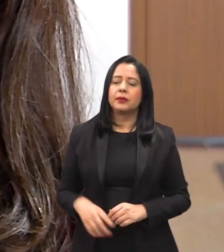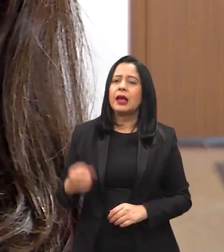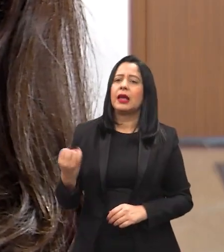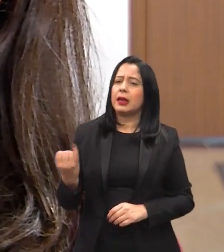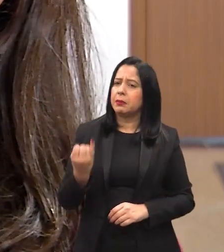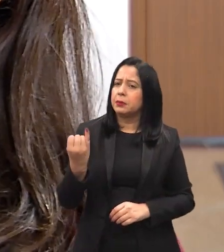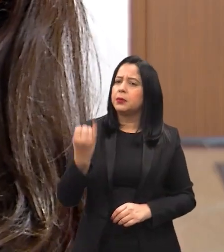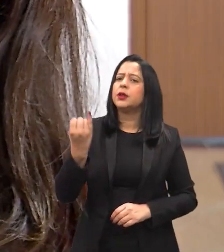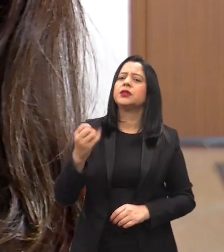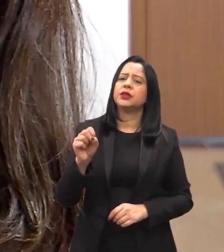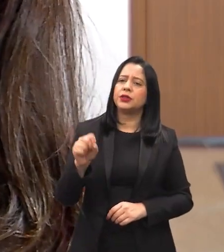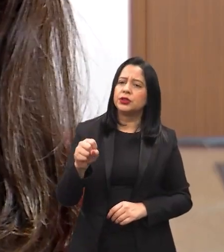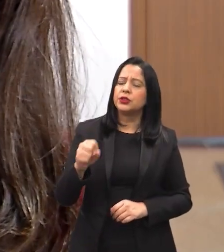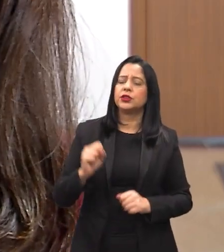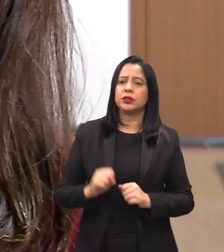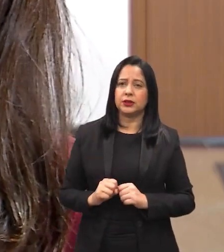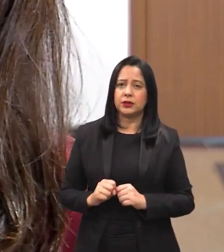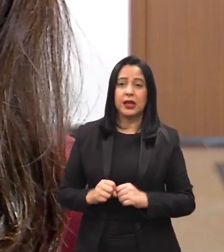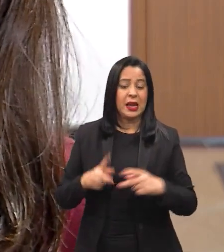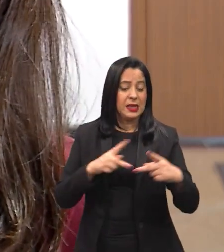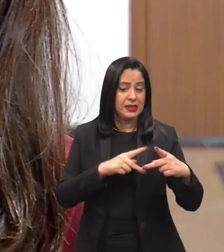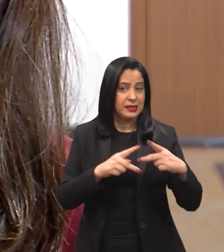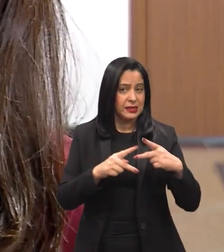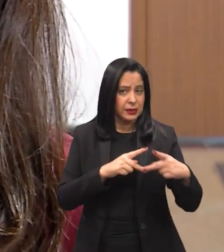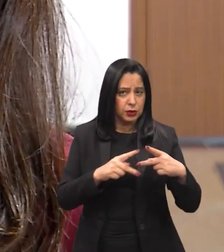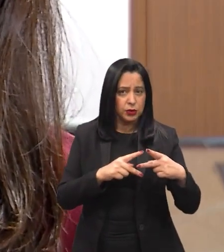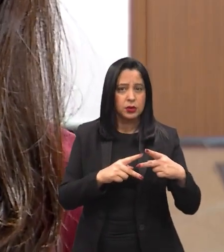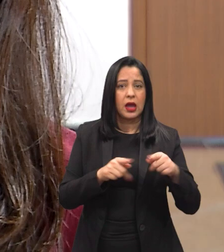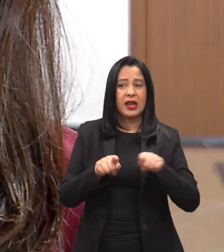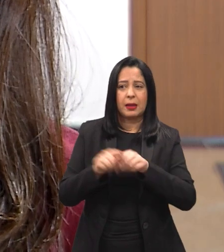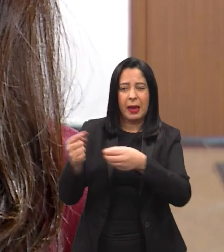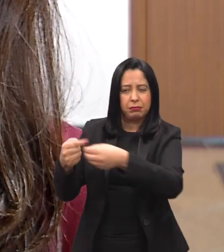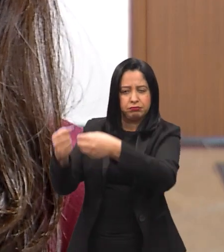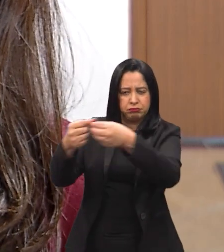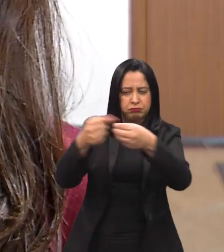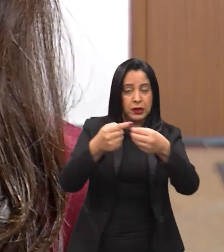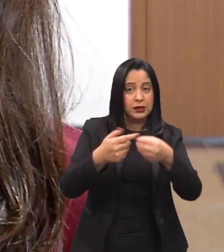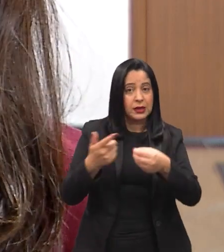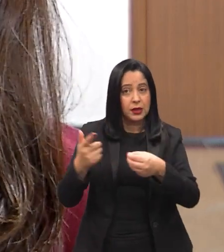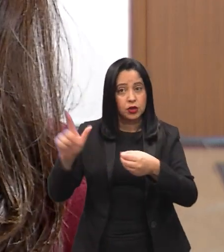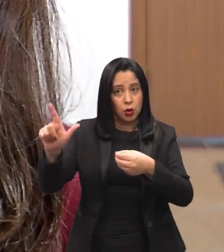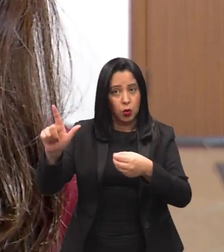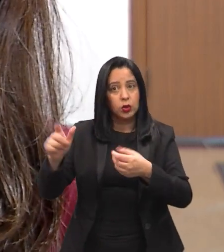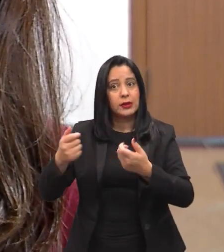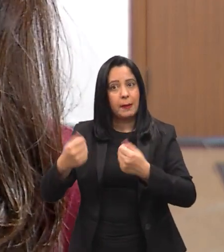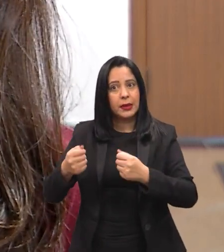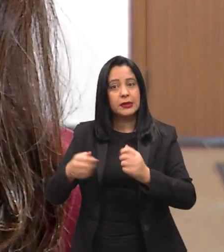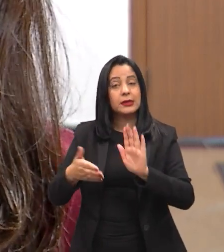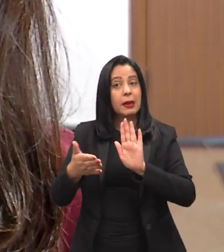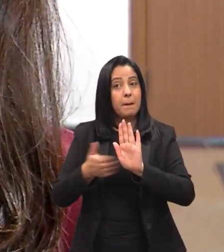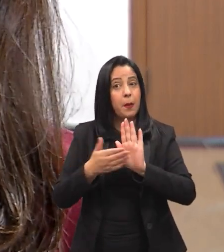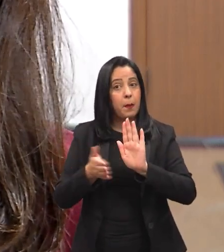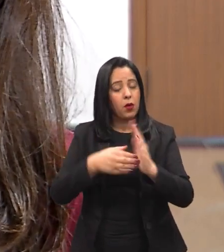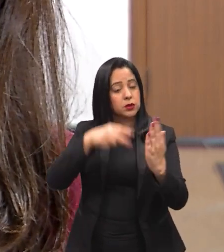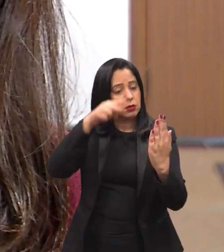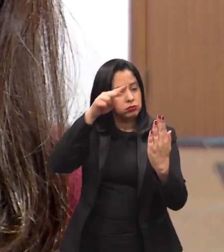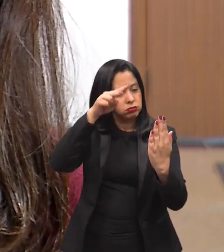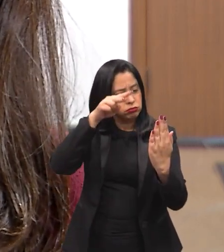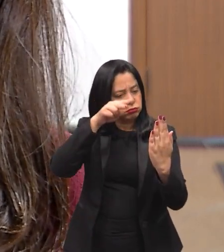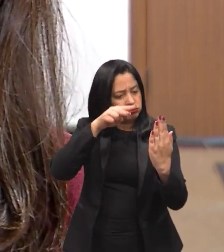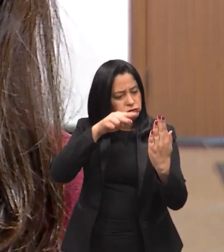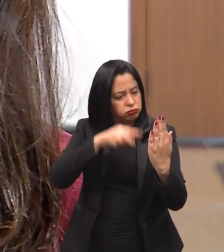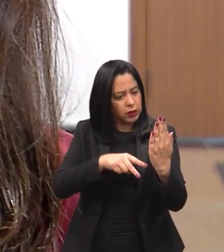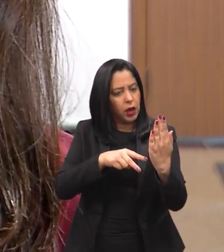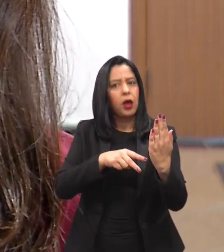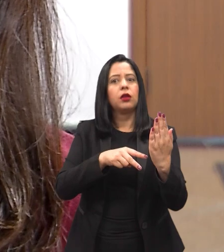acho importante que todo município, não somente o de São José dos Campos, se debrucem a esse caderno de propostas